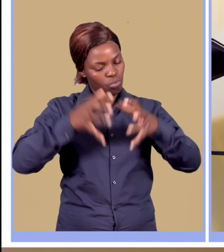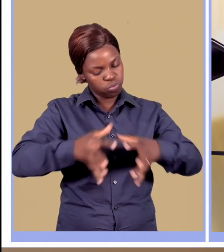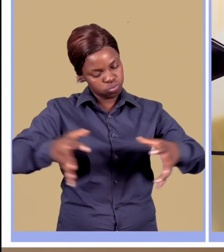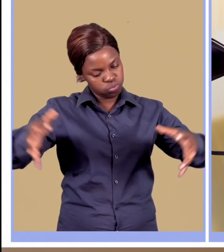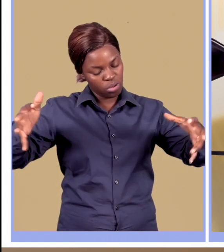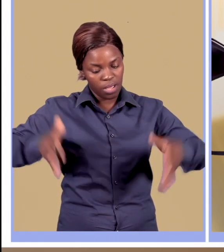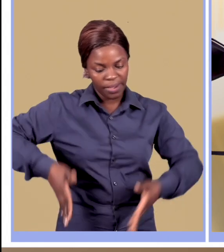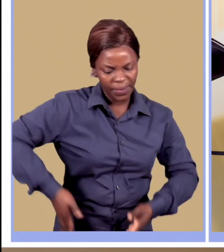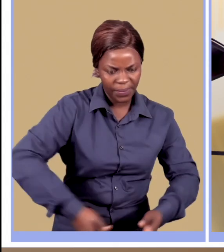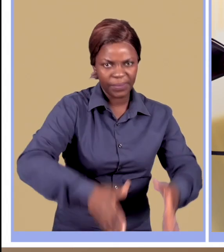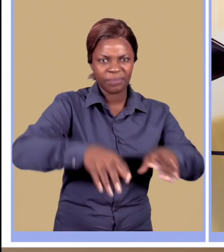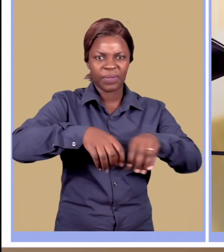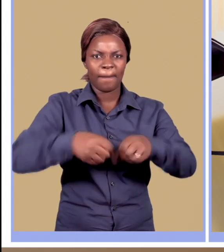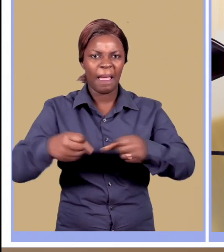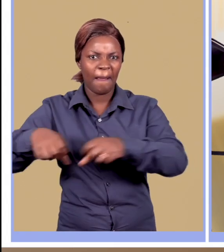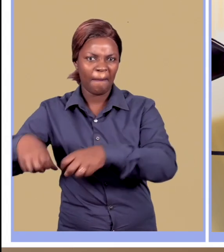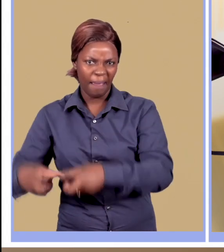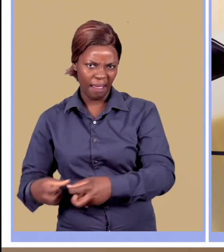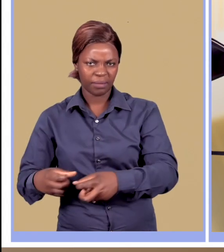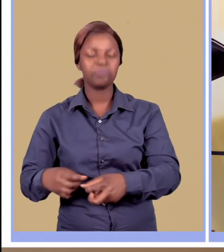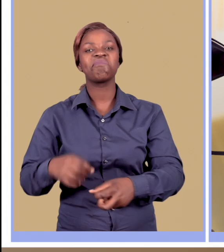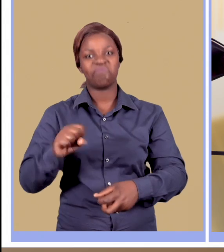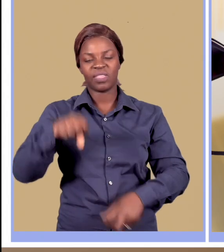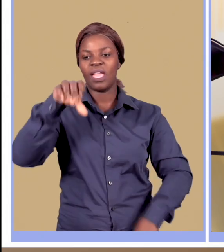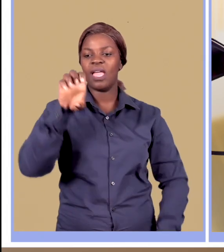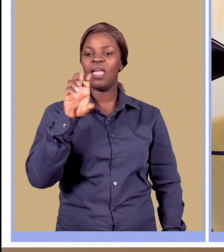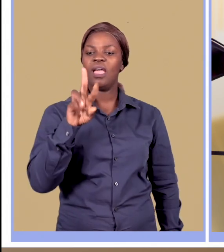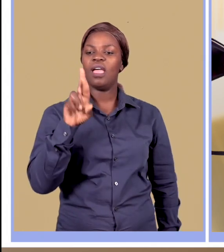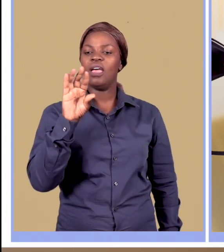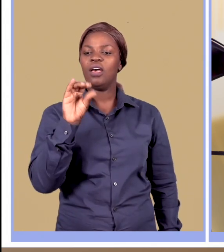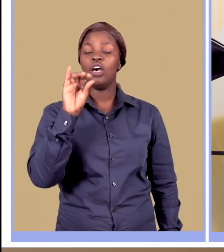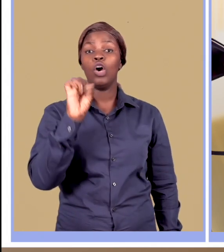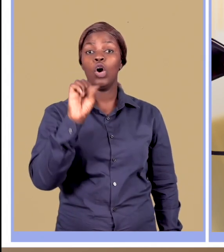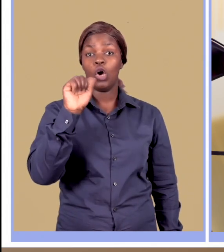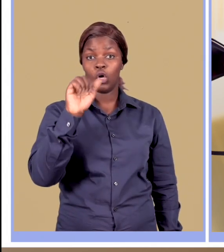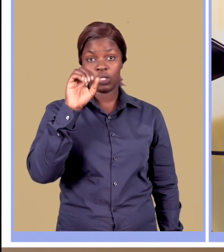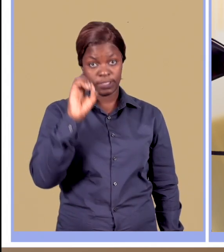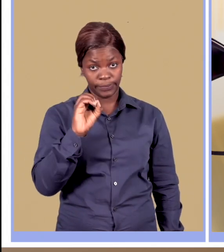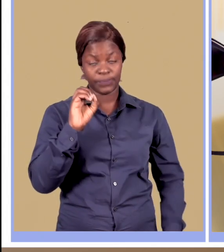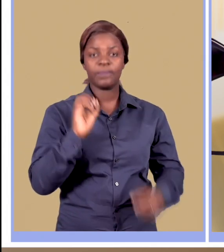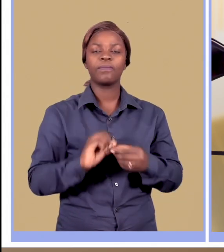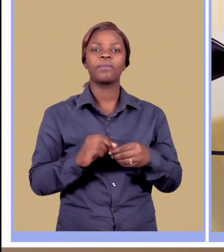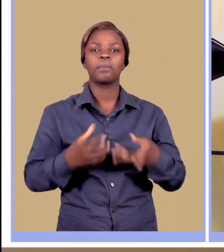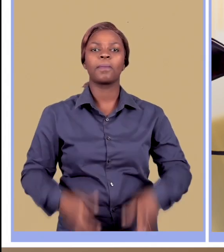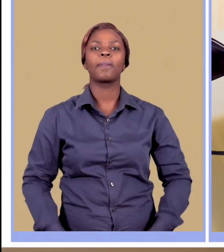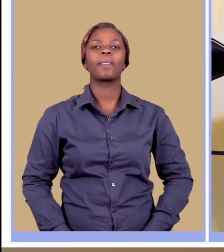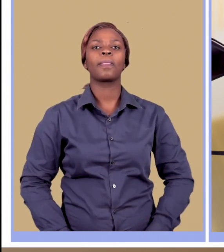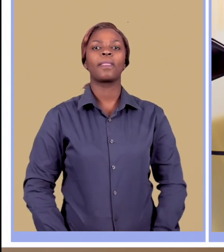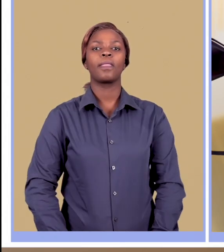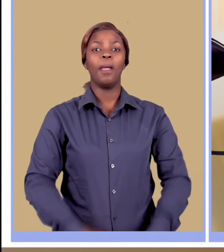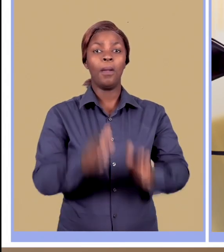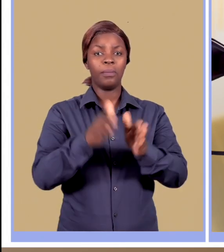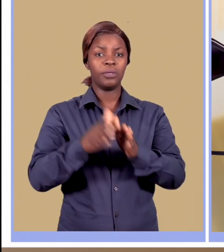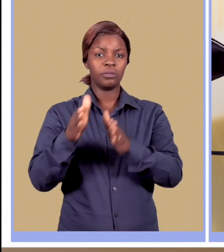erosão. A erosão, que não está a ser acautelada, faz com que pessoas com mobilidade reduzida